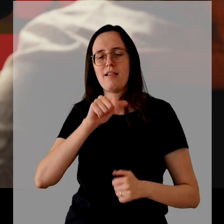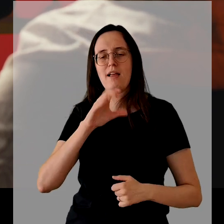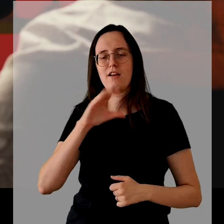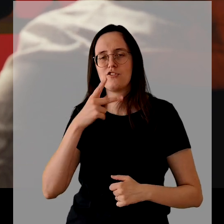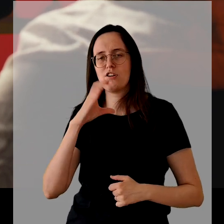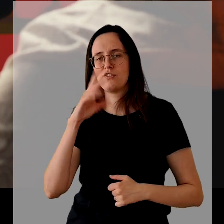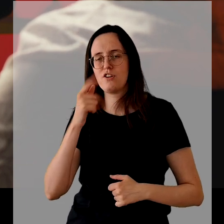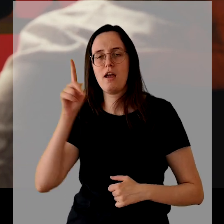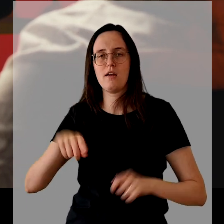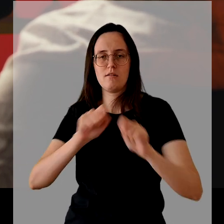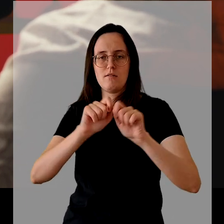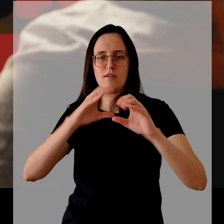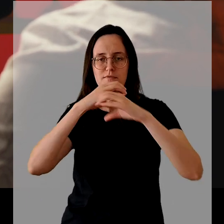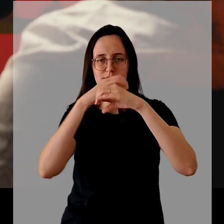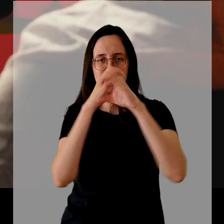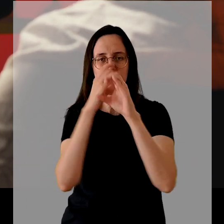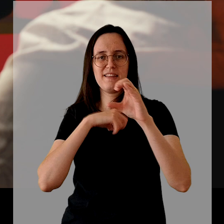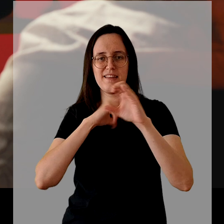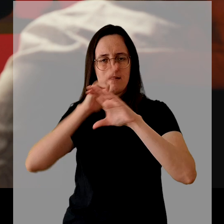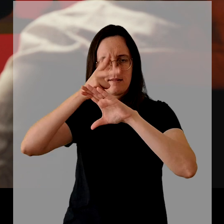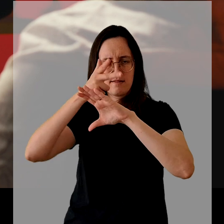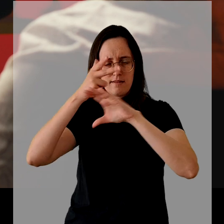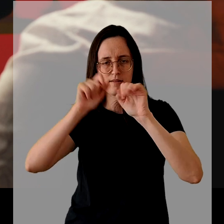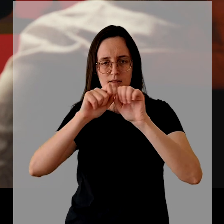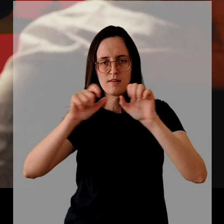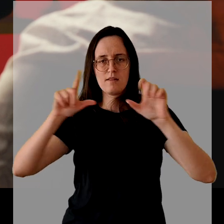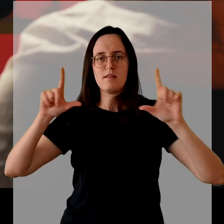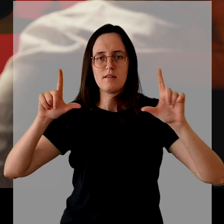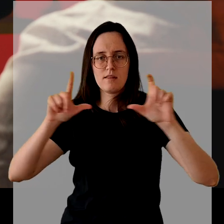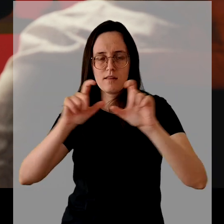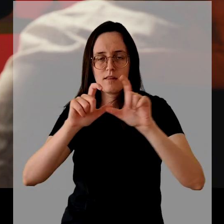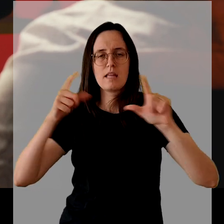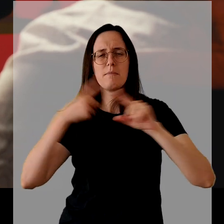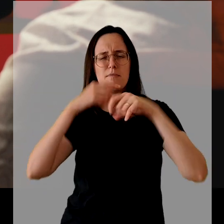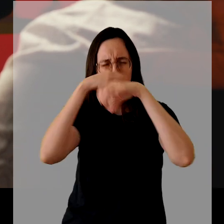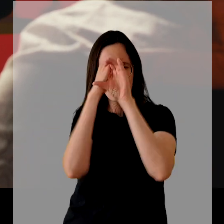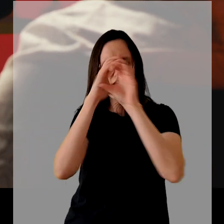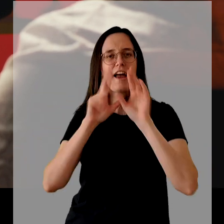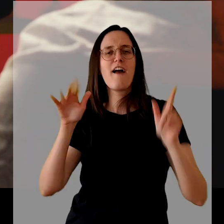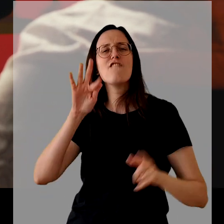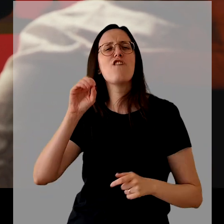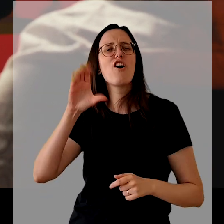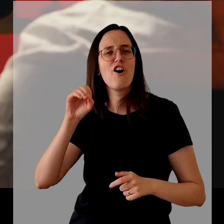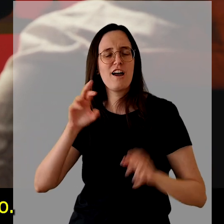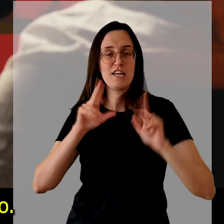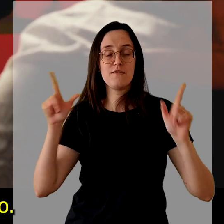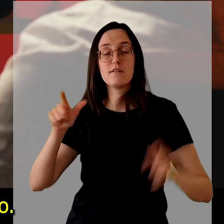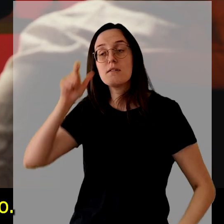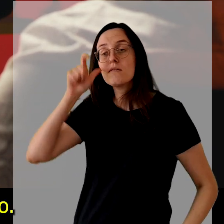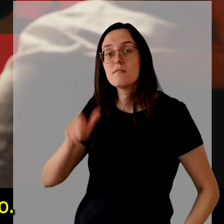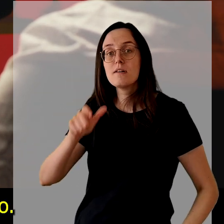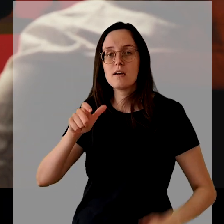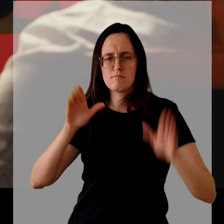na abertura do diafragma. Ah, sim. Porque você tem tudo muito fora de foco. Isso. E só o